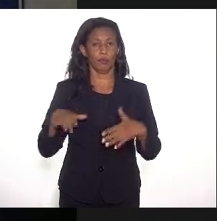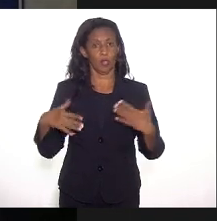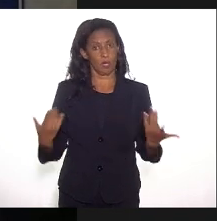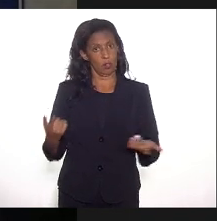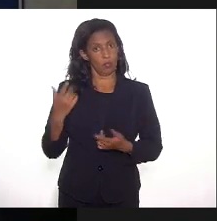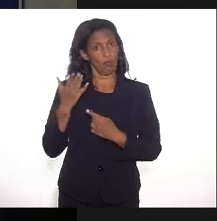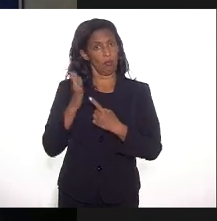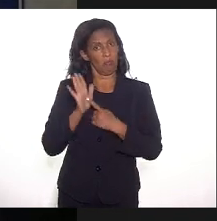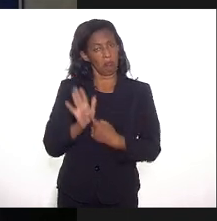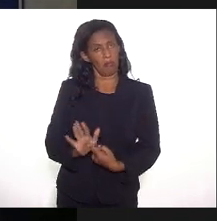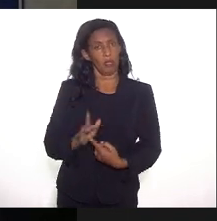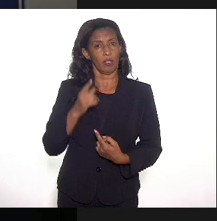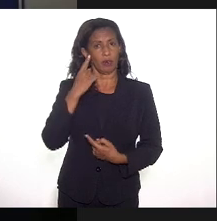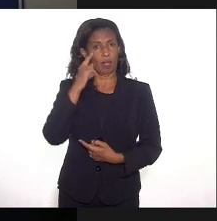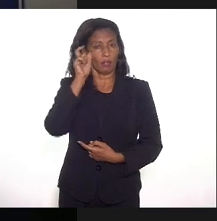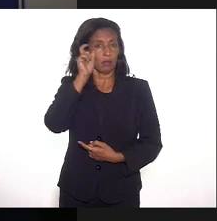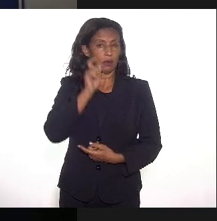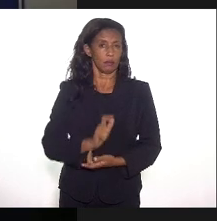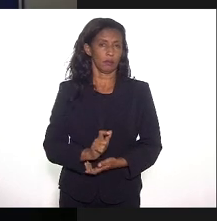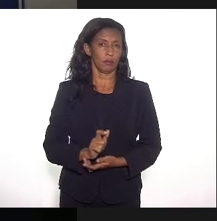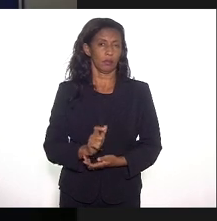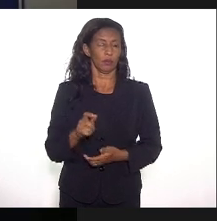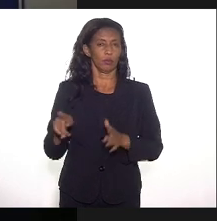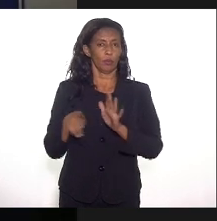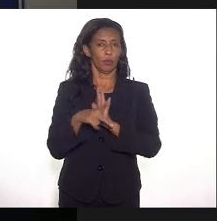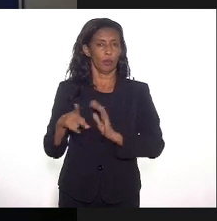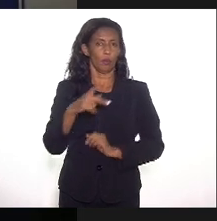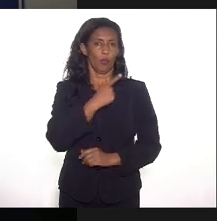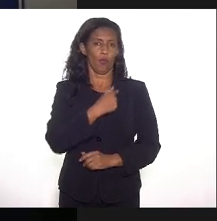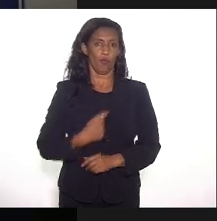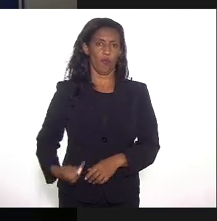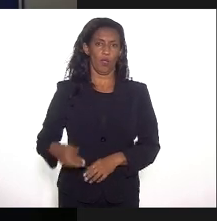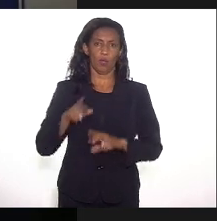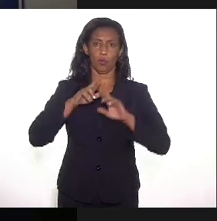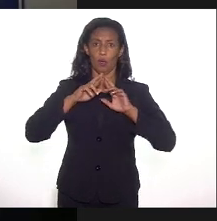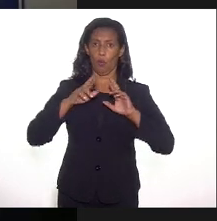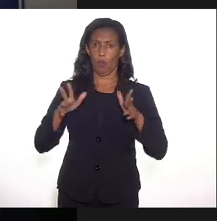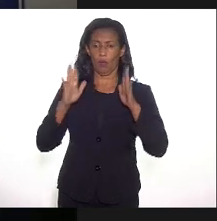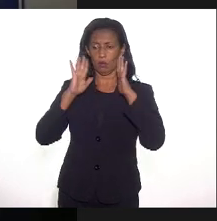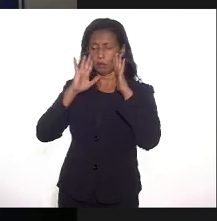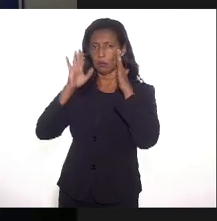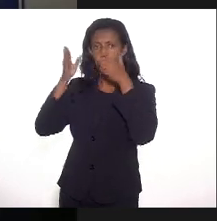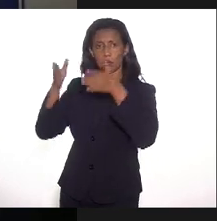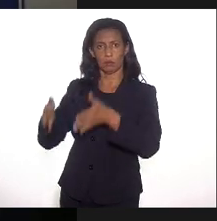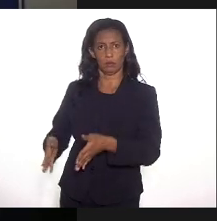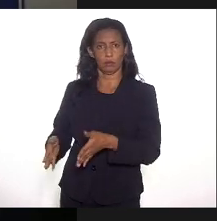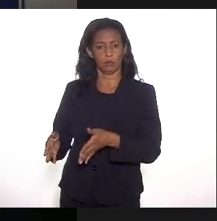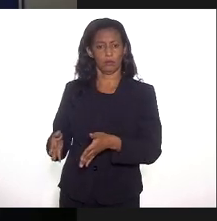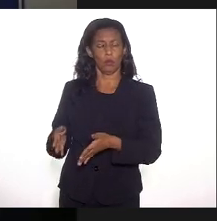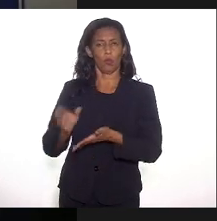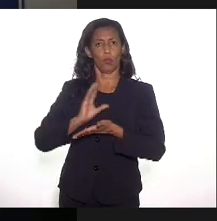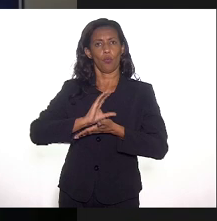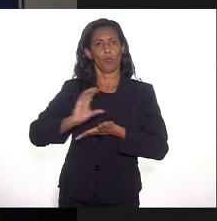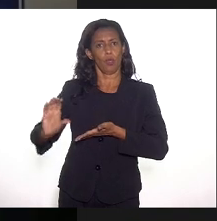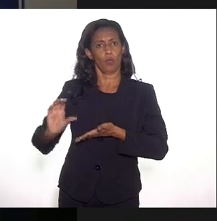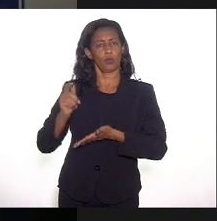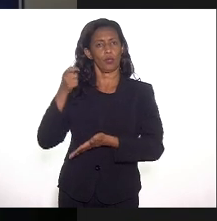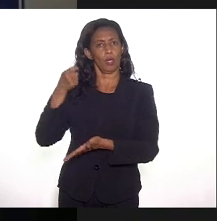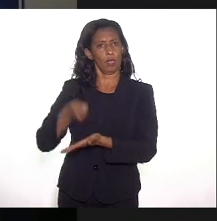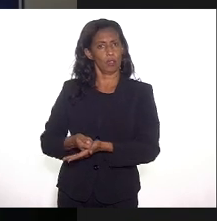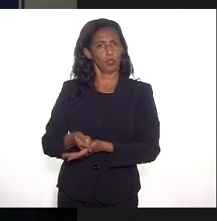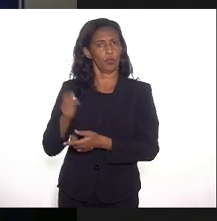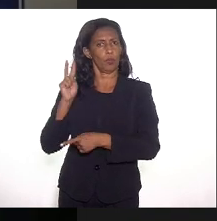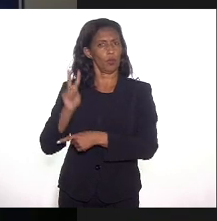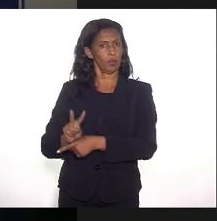prevê que a intenção do próprio governo não é enfatizar o recurso e a garantia